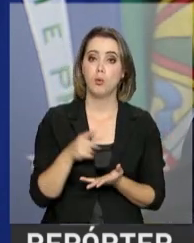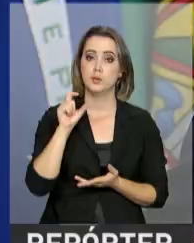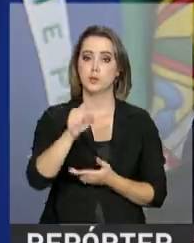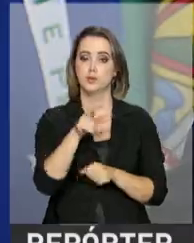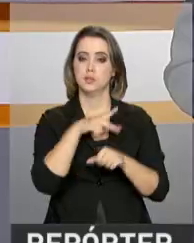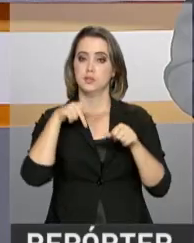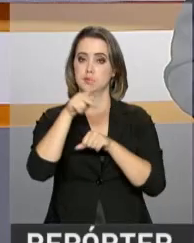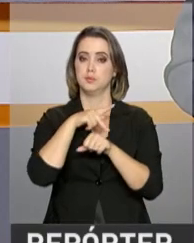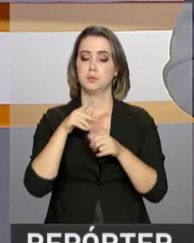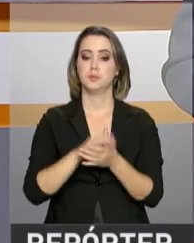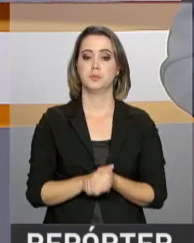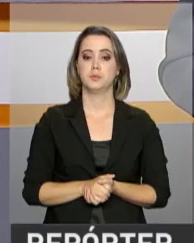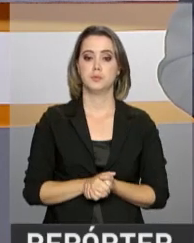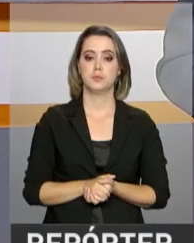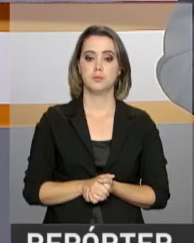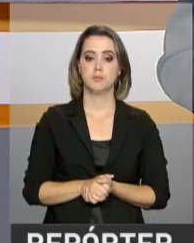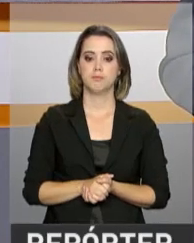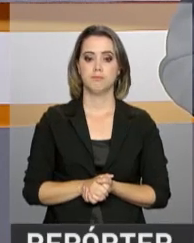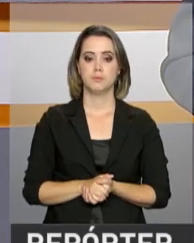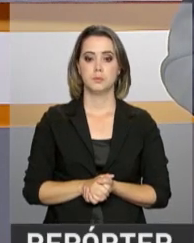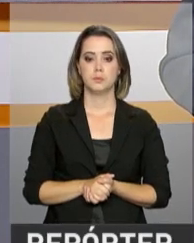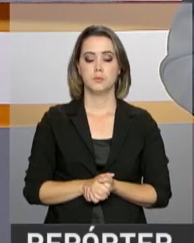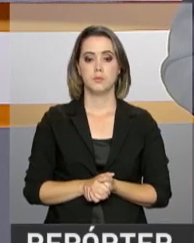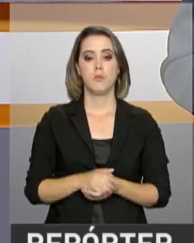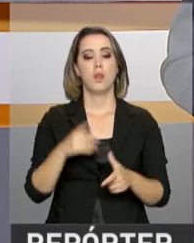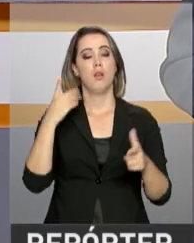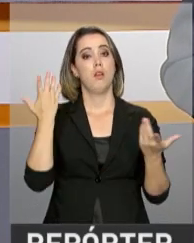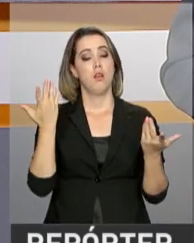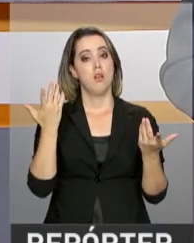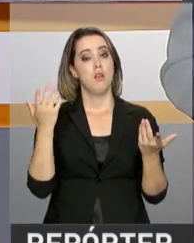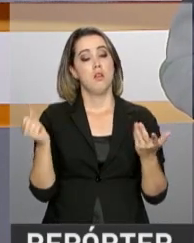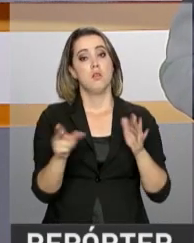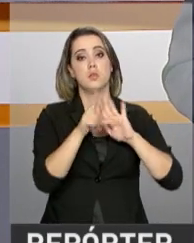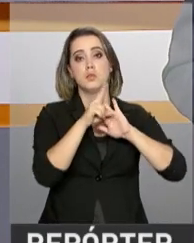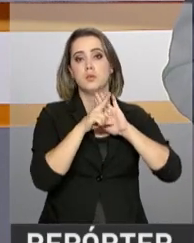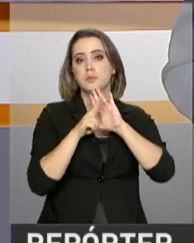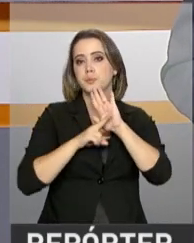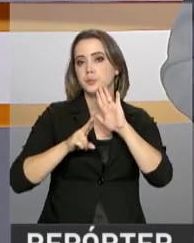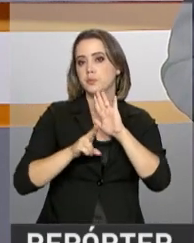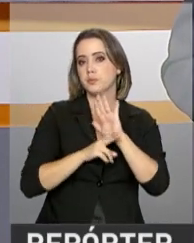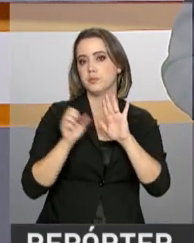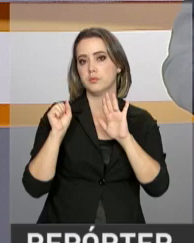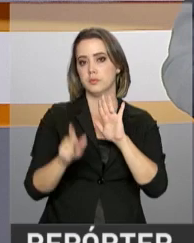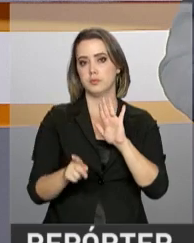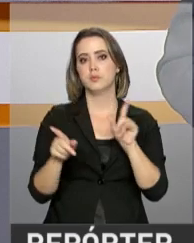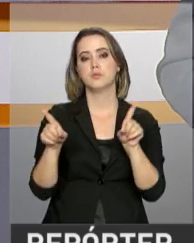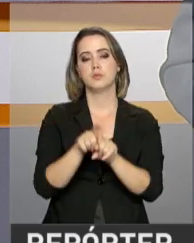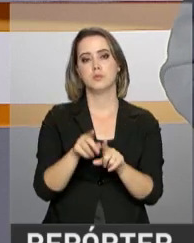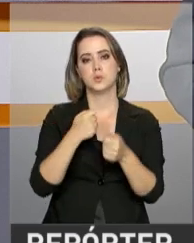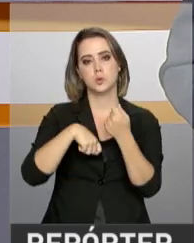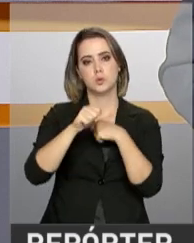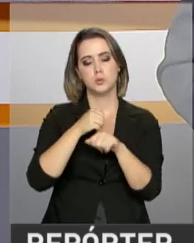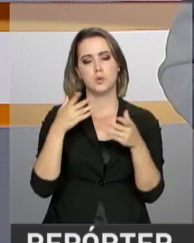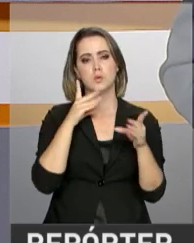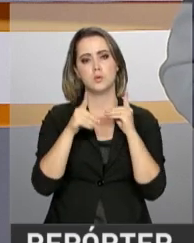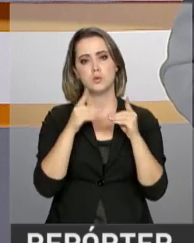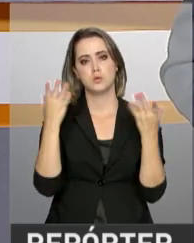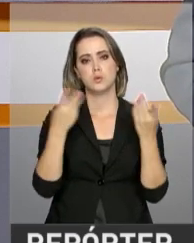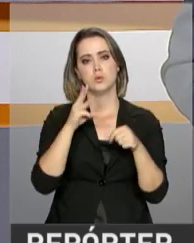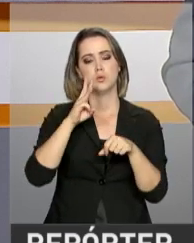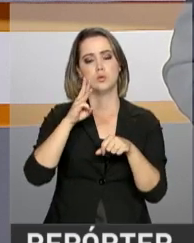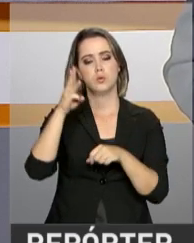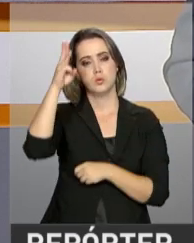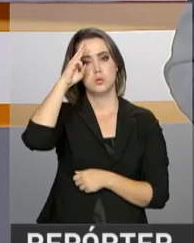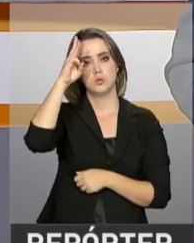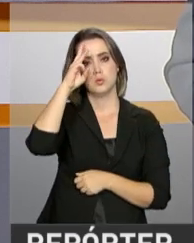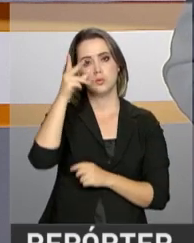existe no país. Os impactos da reforma da Previdência na economia foram discutidos nesta terça-feira em uma reunião